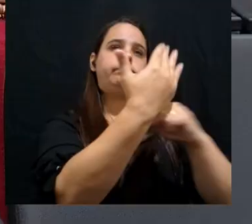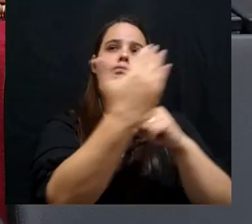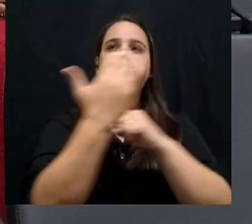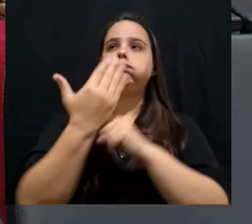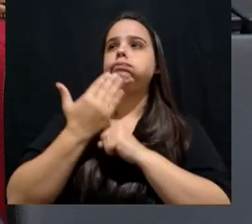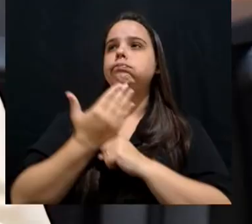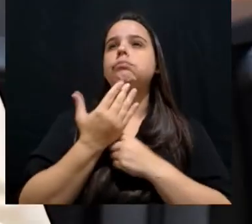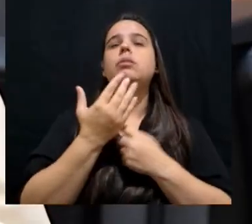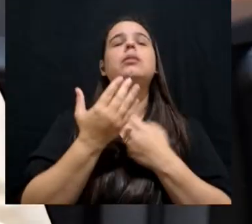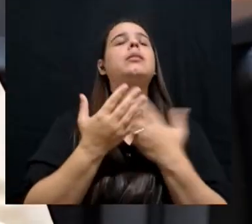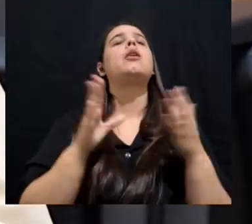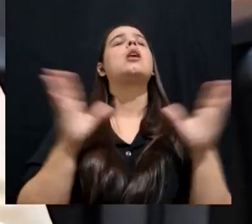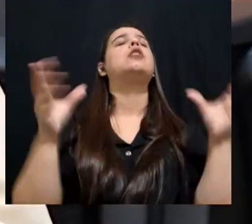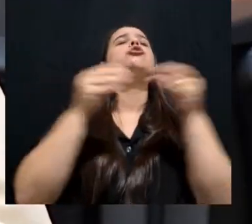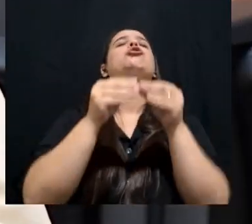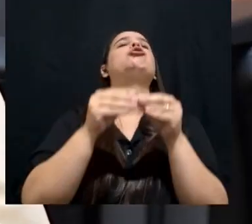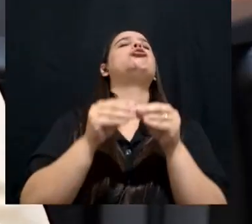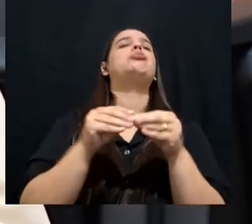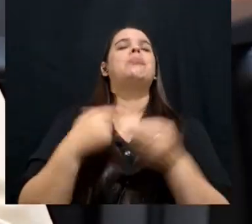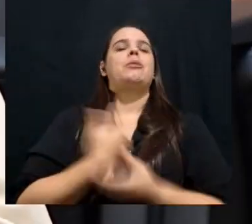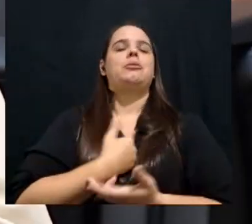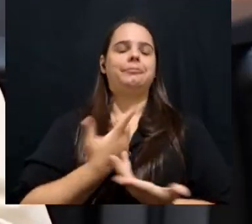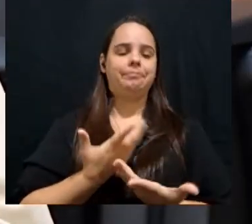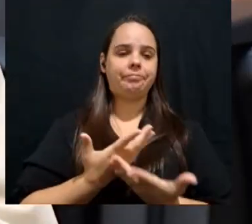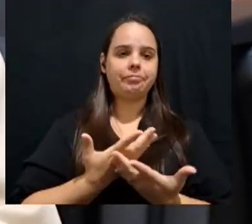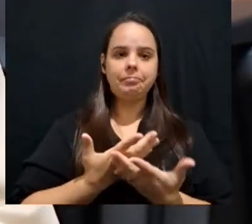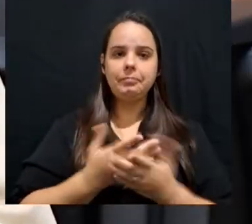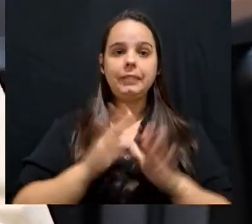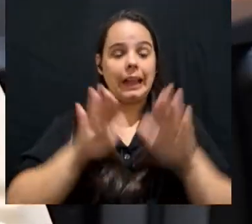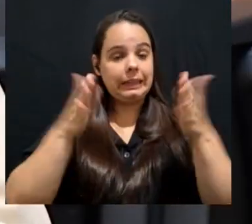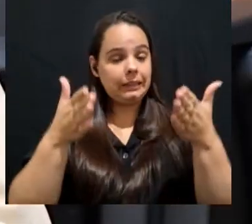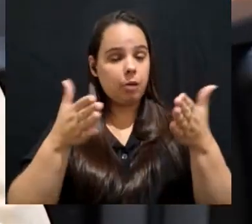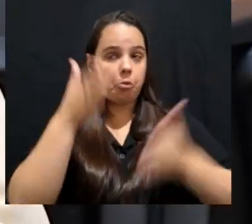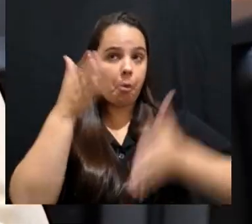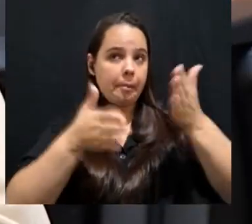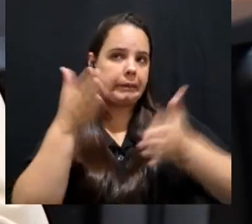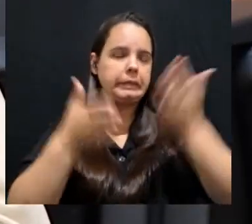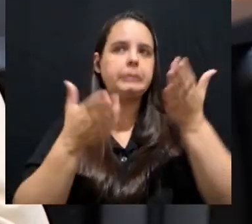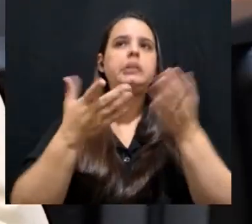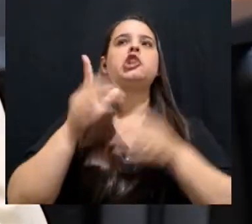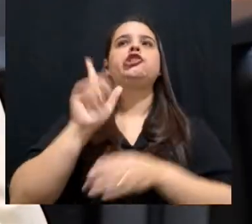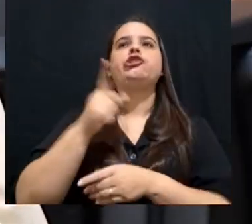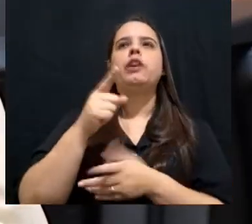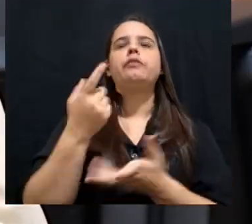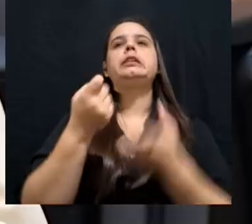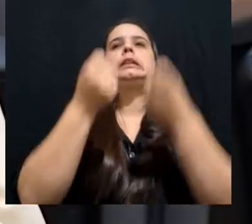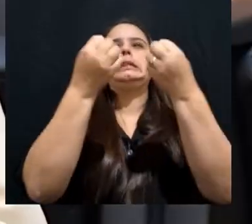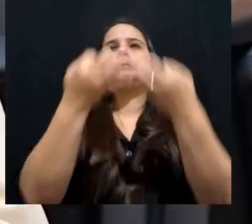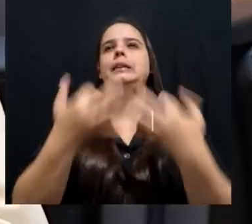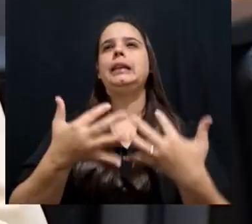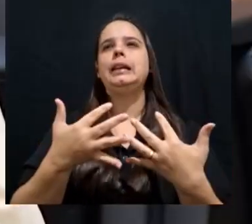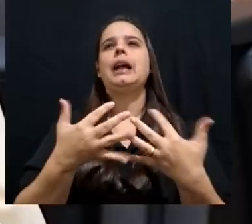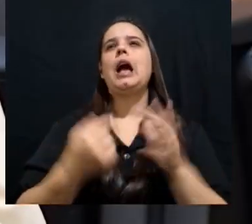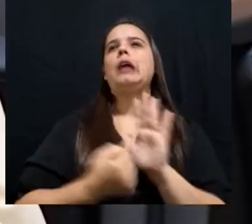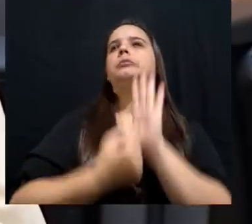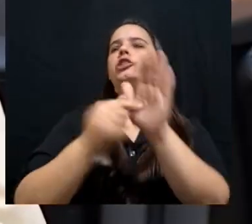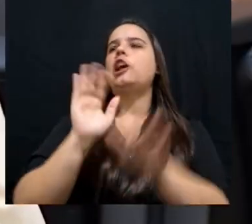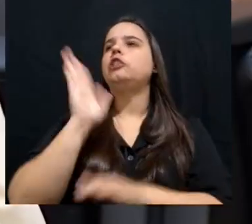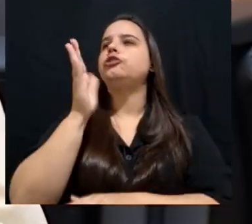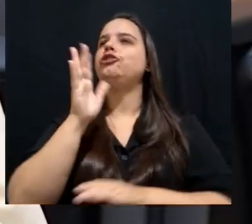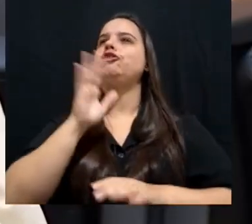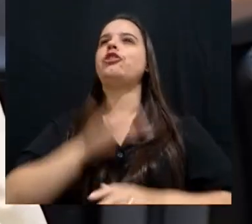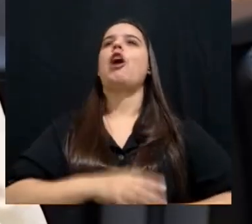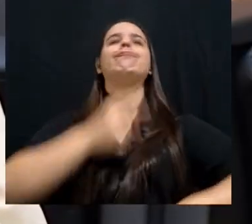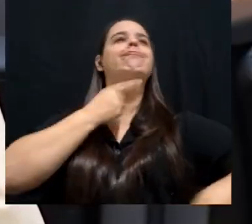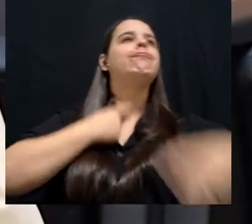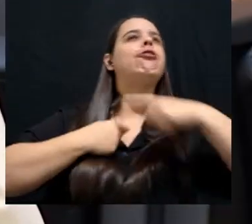dos mandatos. Olha, o nosso primeiro mandato ele foi marcado aí com muita força de vontade, né? Chegando na casa com a